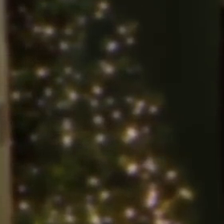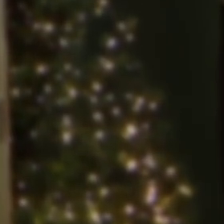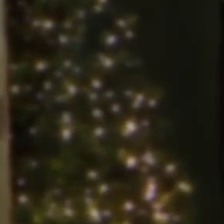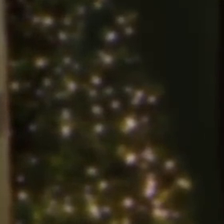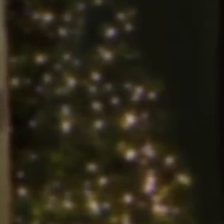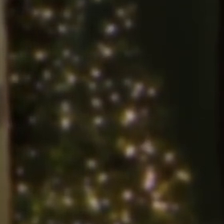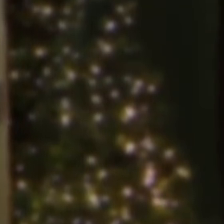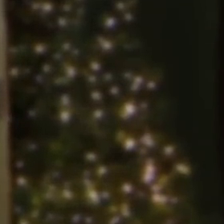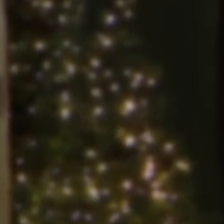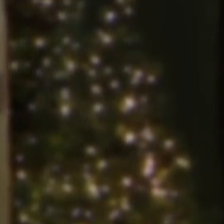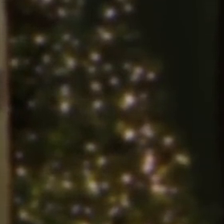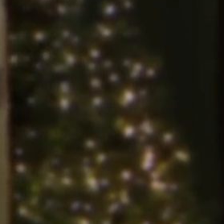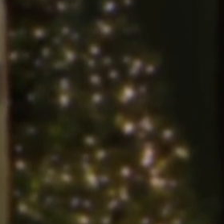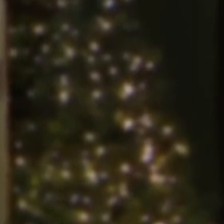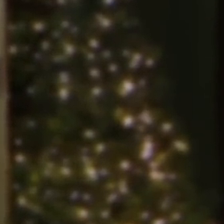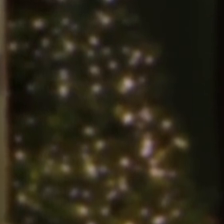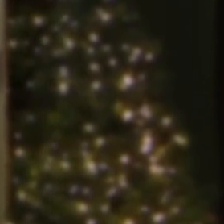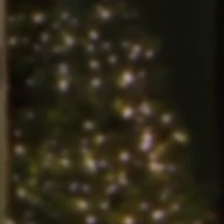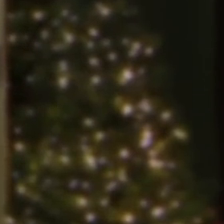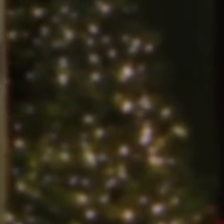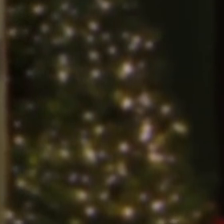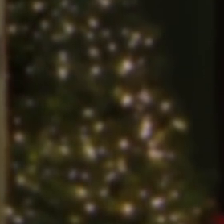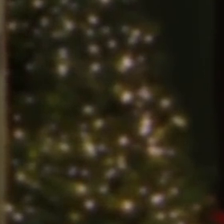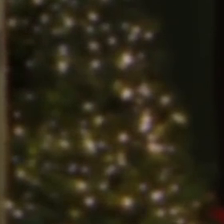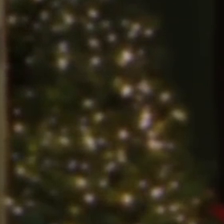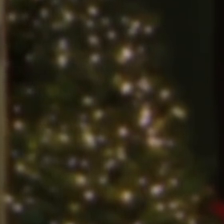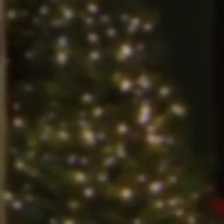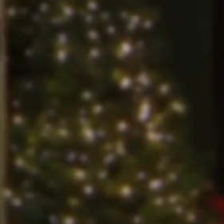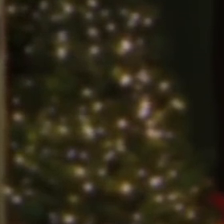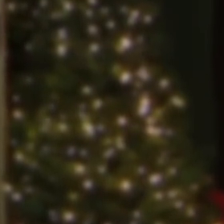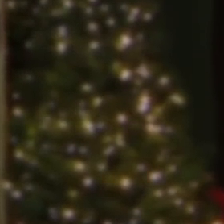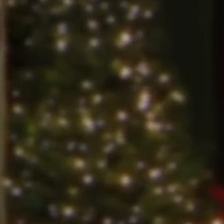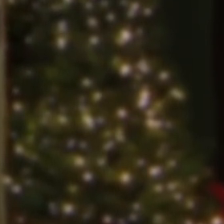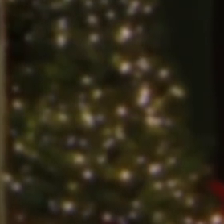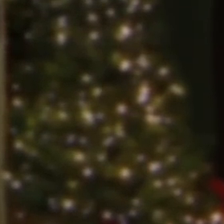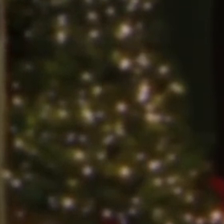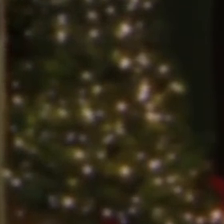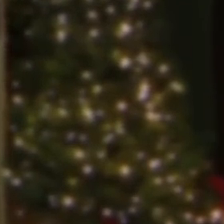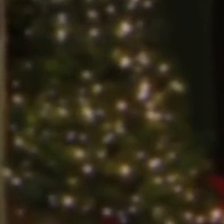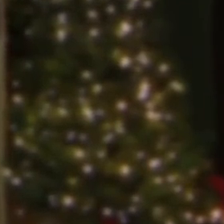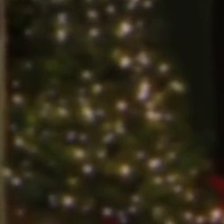nos caminhos que me levam a Jesus.